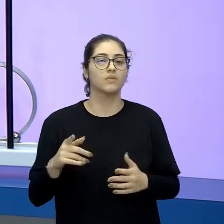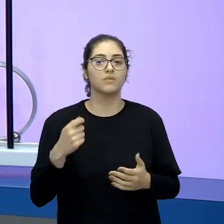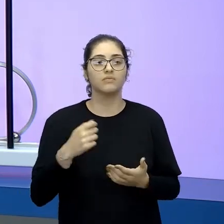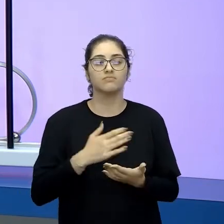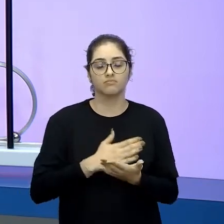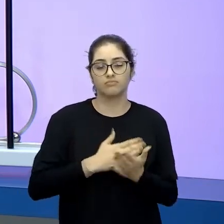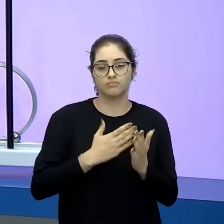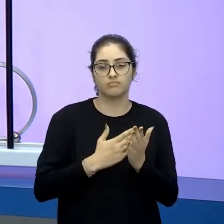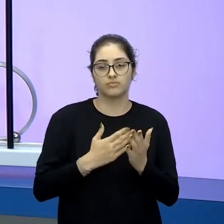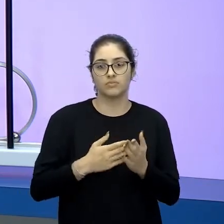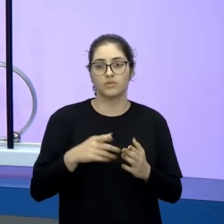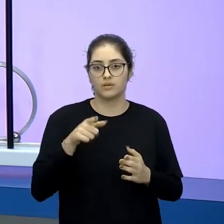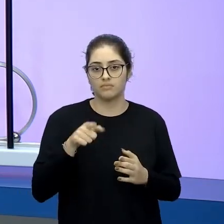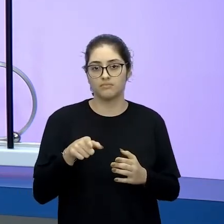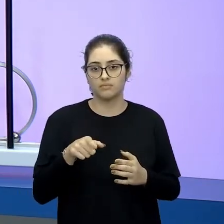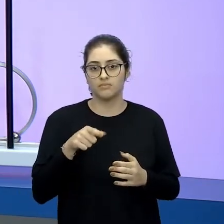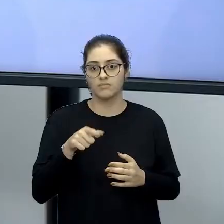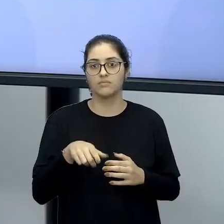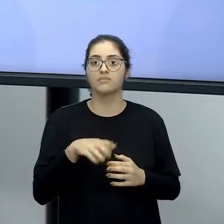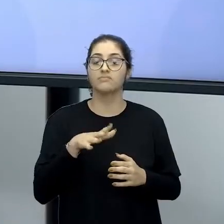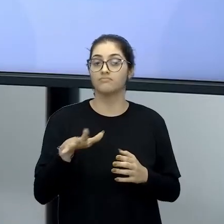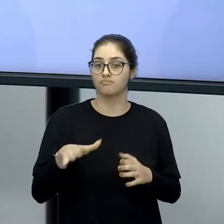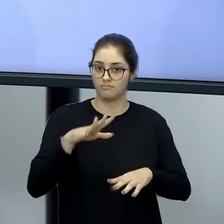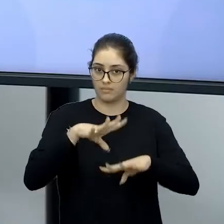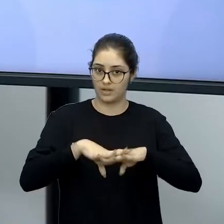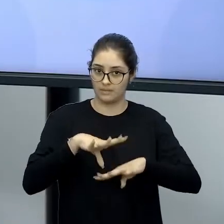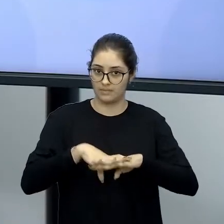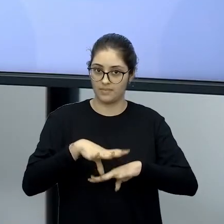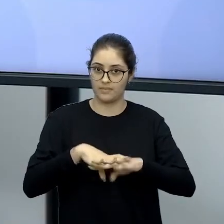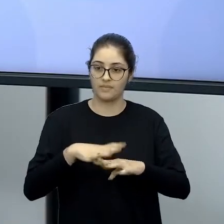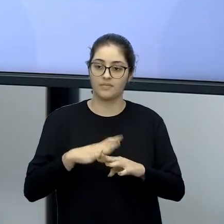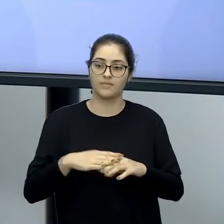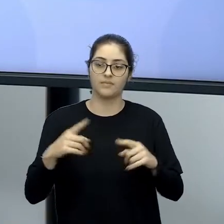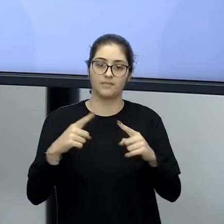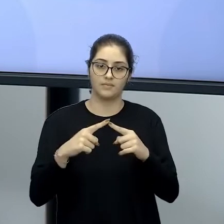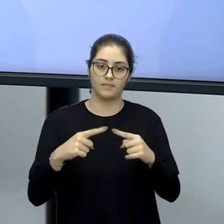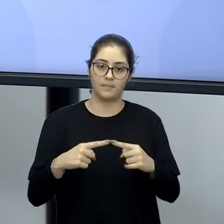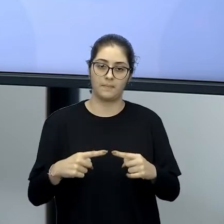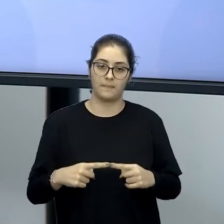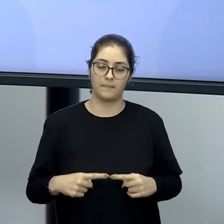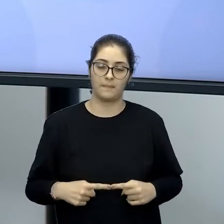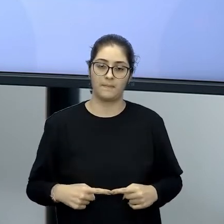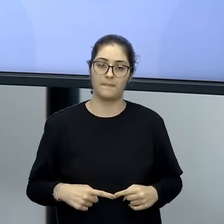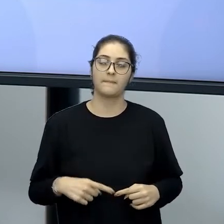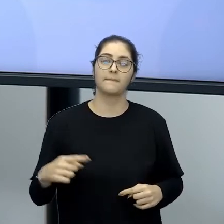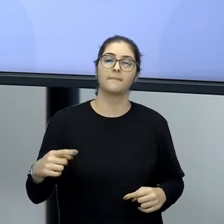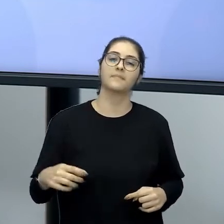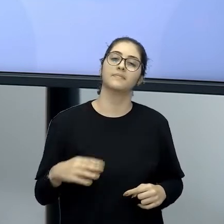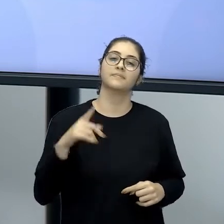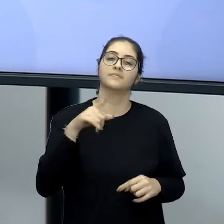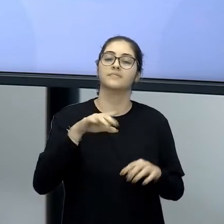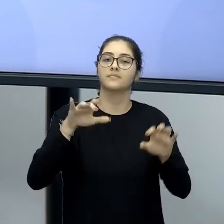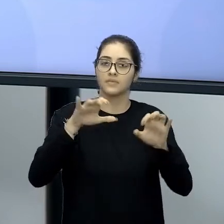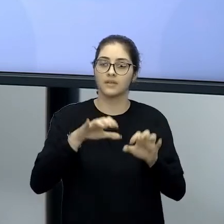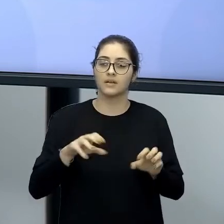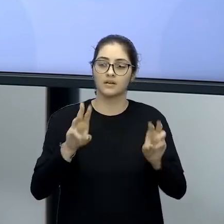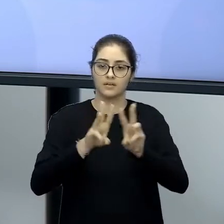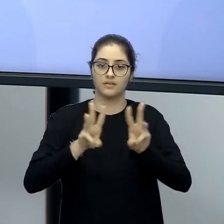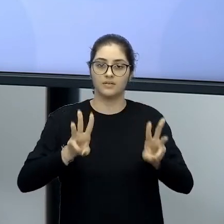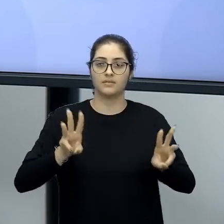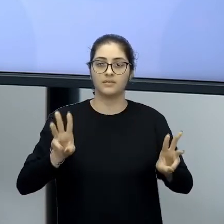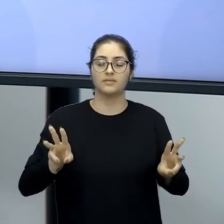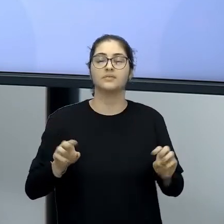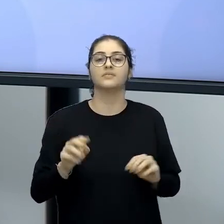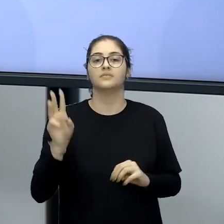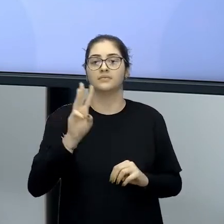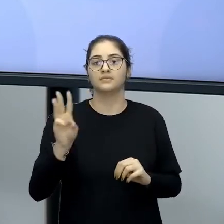pautado nessa matemática conectada, né? Exatamente. E às vezes a gente está lá no site de busca e coloca um produto, vai